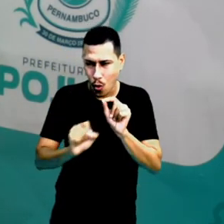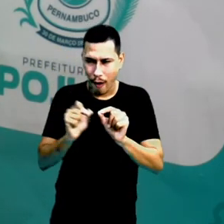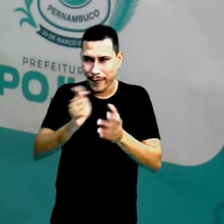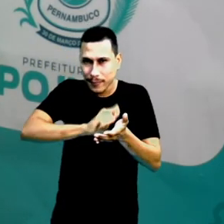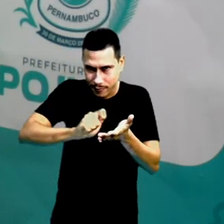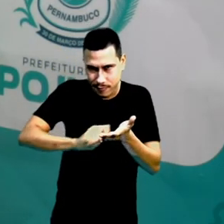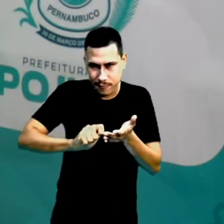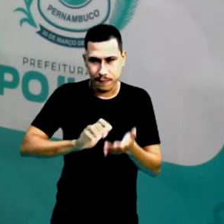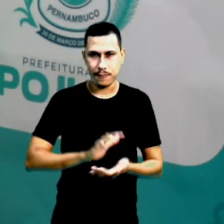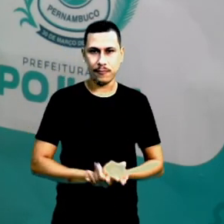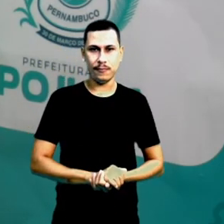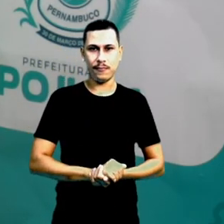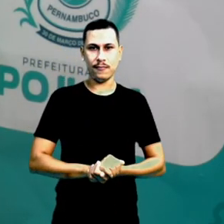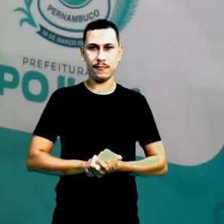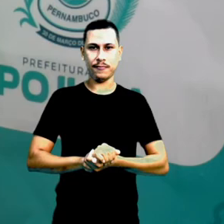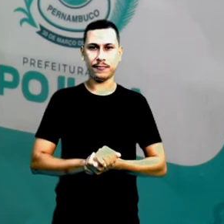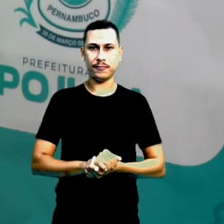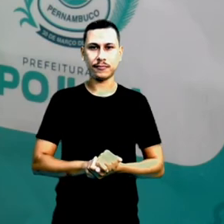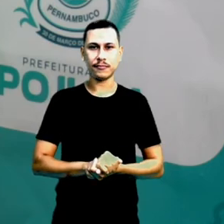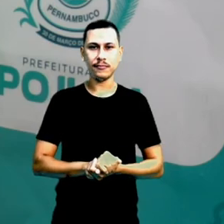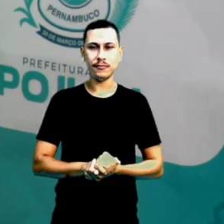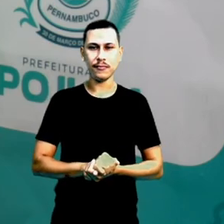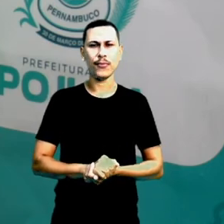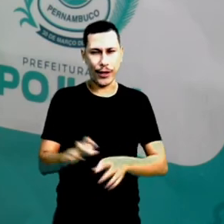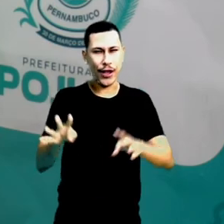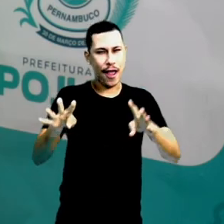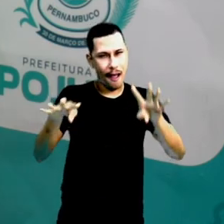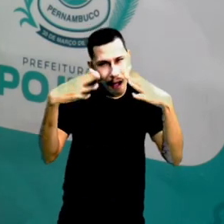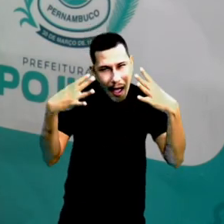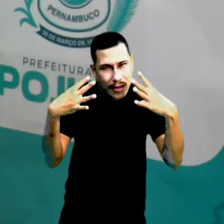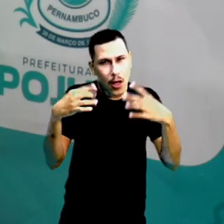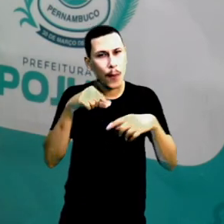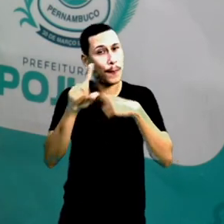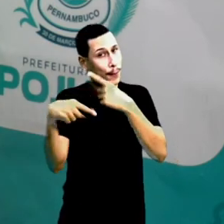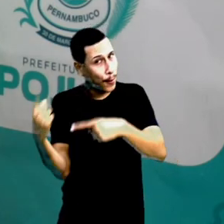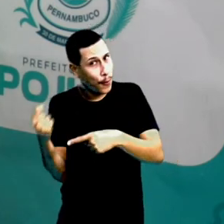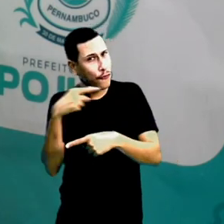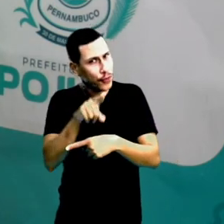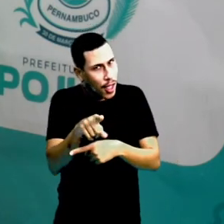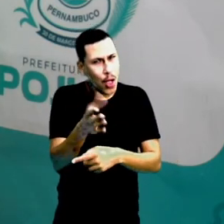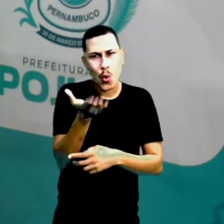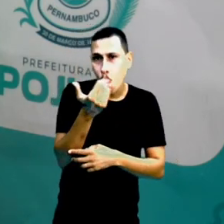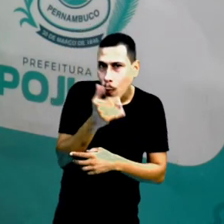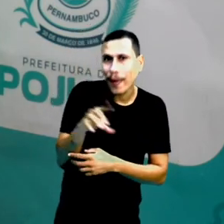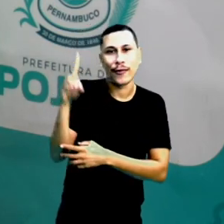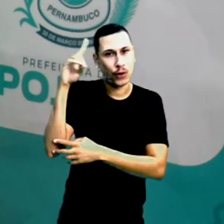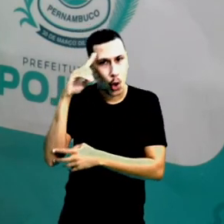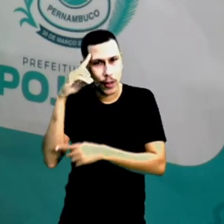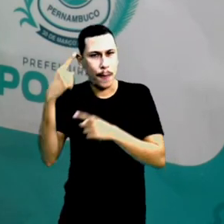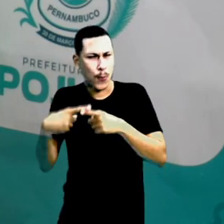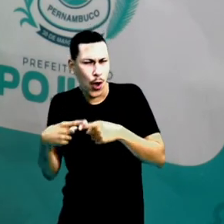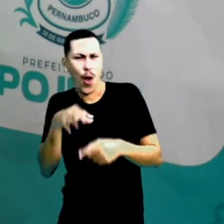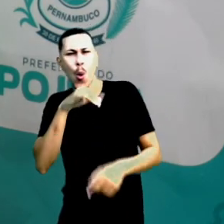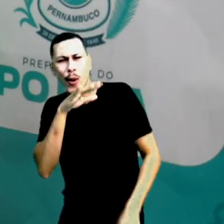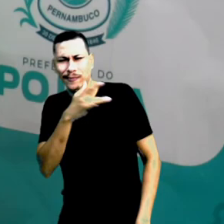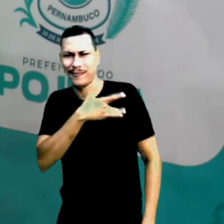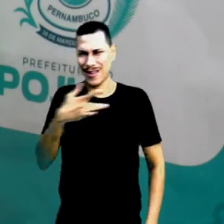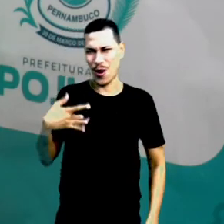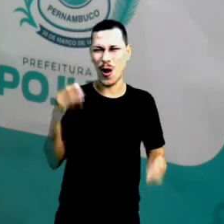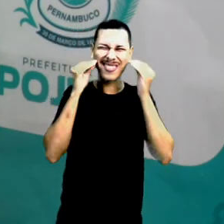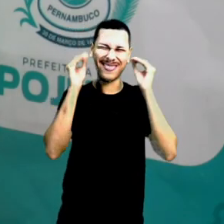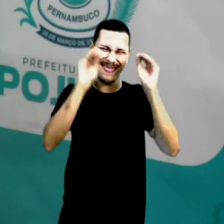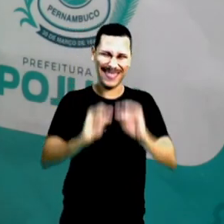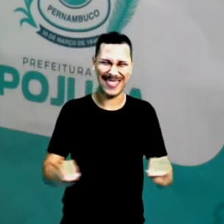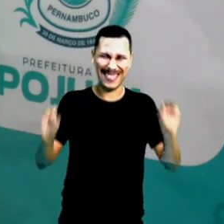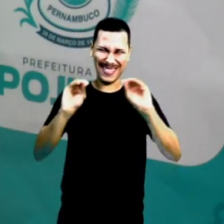saudável? Coloca lá e presta atenção para não estar comendo todo dia, tá certo? Porque isso não faz bem para a saúde. Um beijo